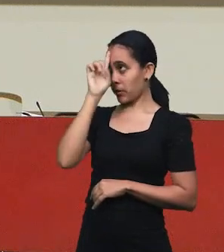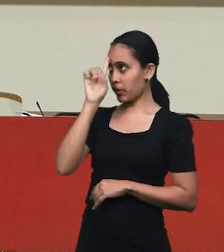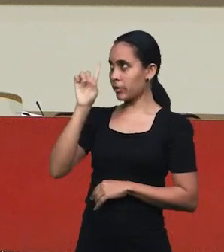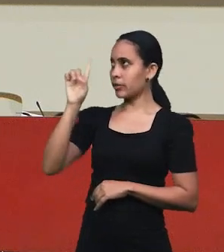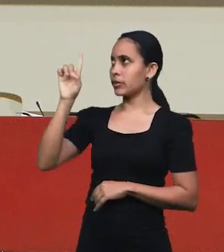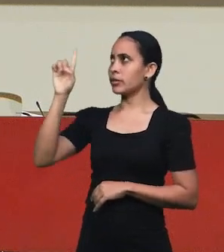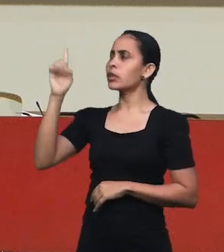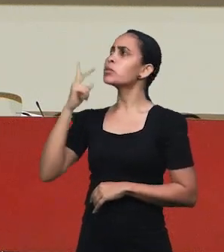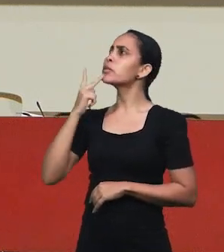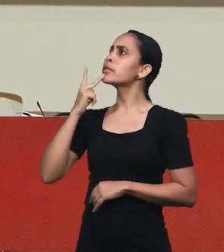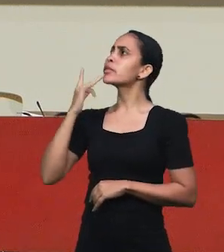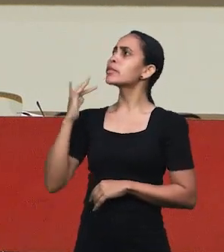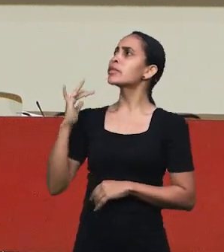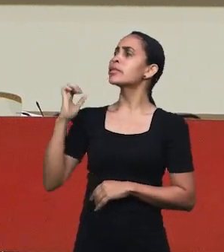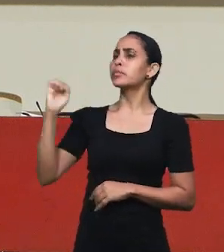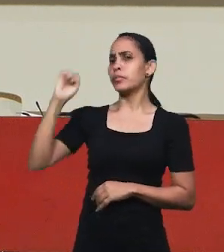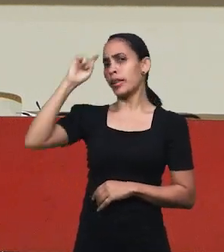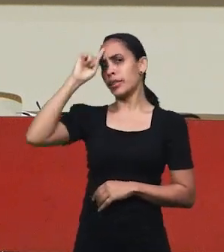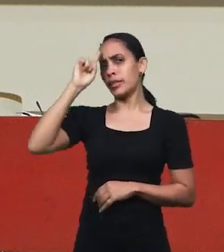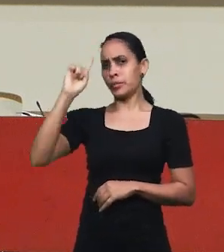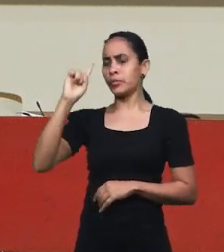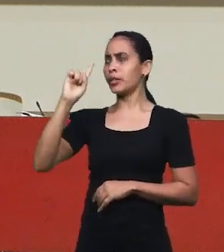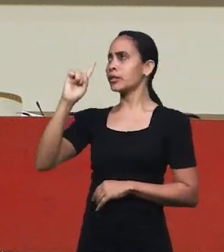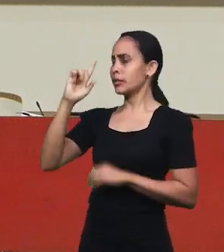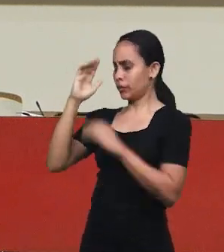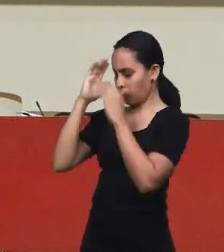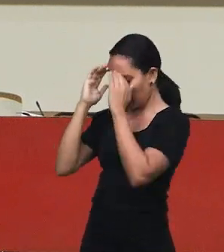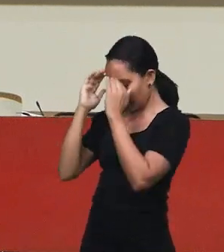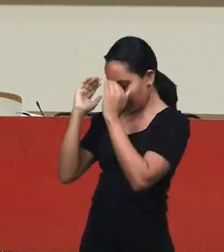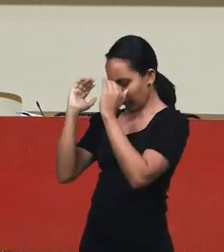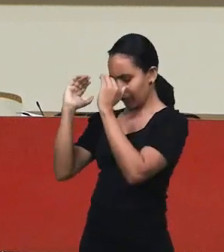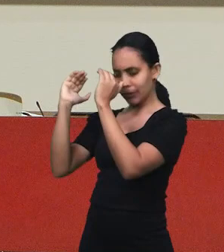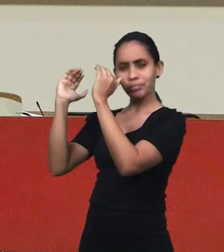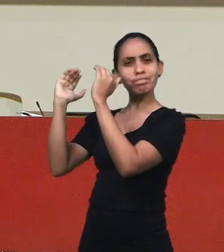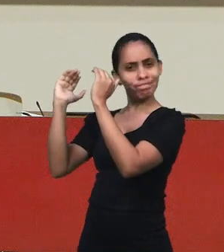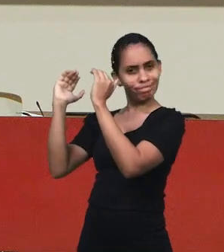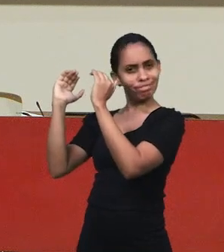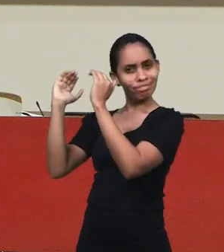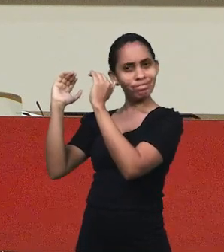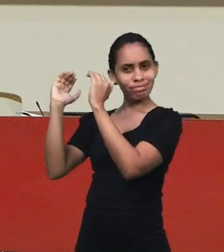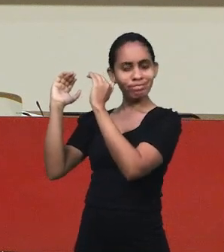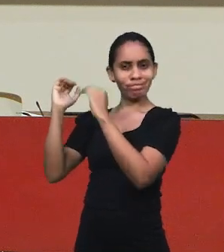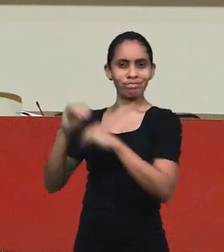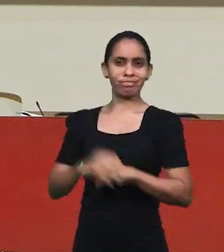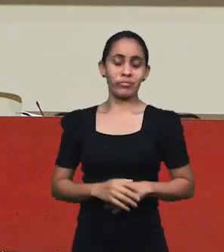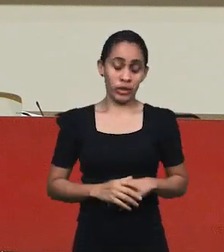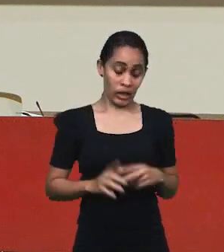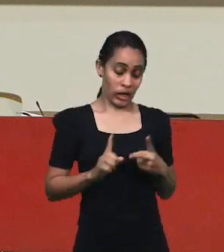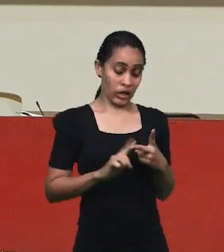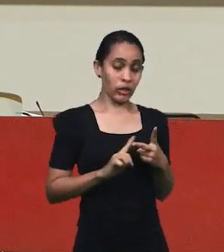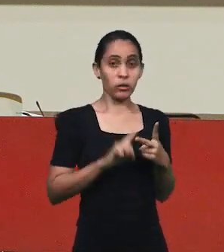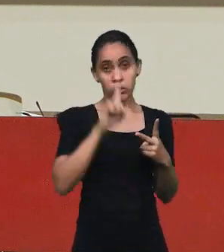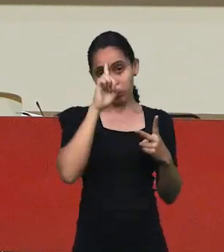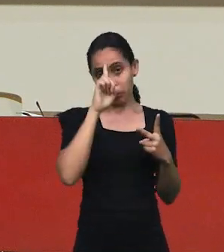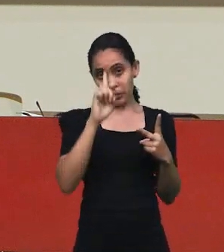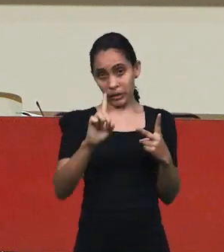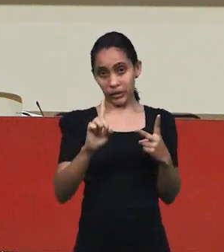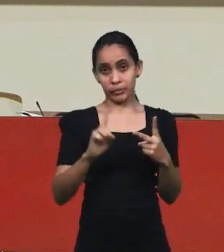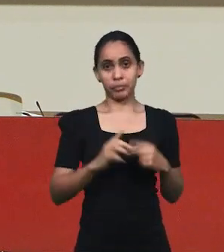é hierarquia, e que dá ordens também, e é obedecido. A segunda ordem,